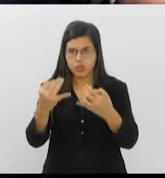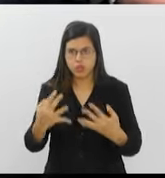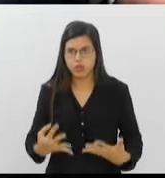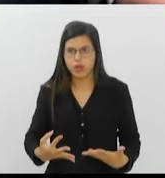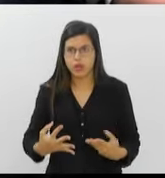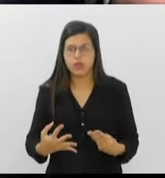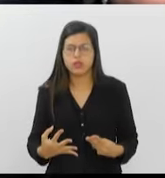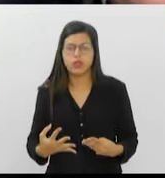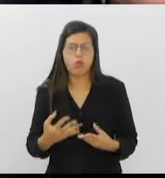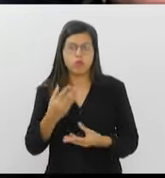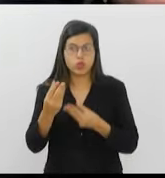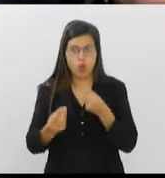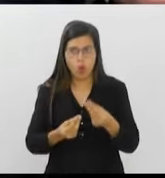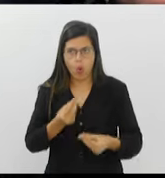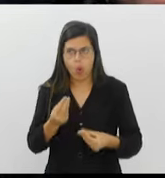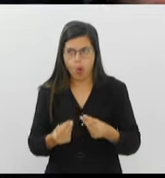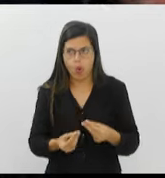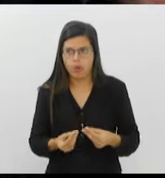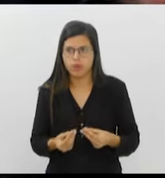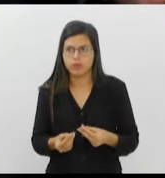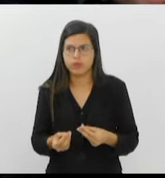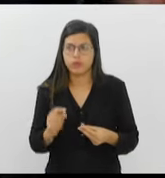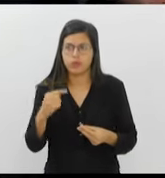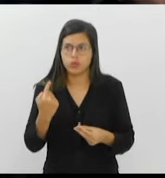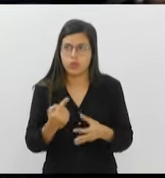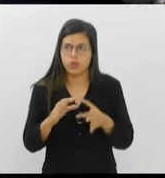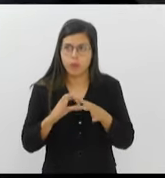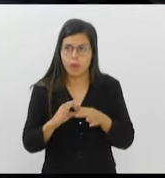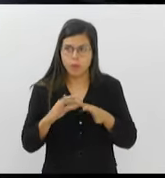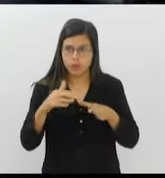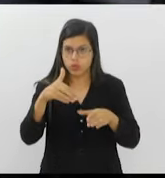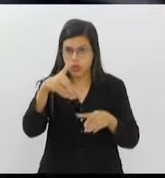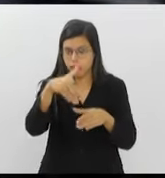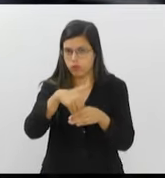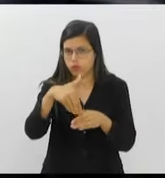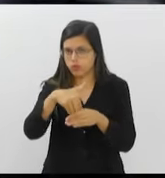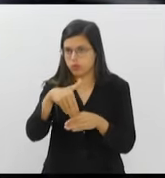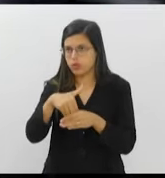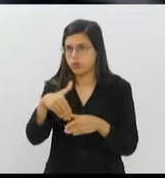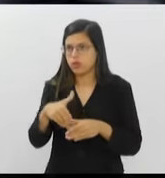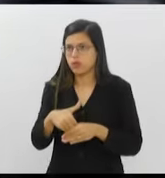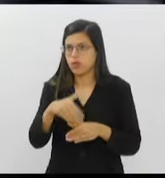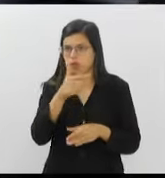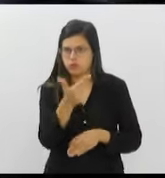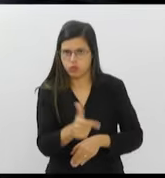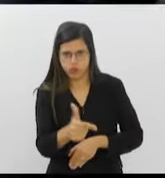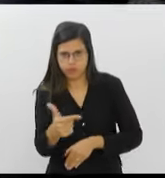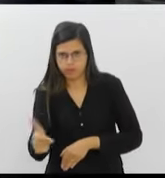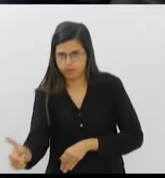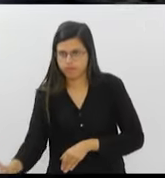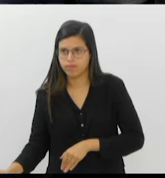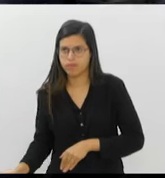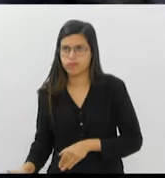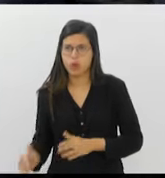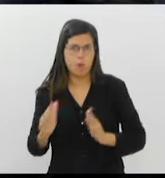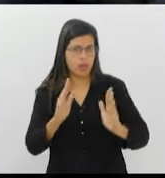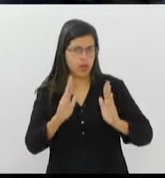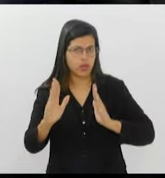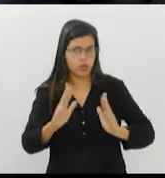forma correta. Então, a gente está permitindo a votação de reconduções por igual